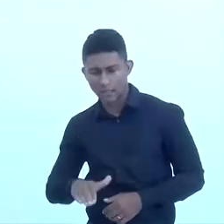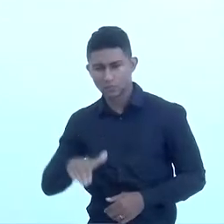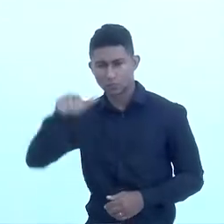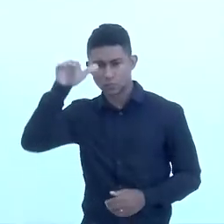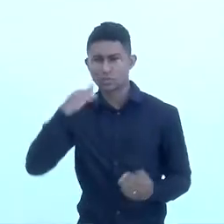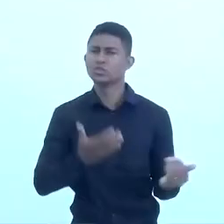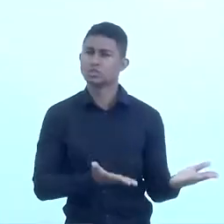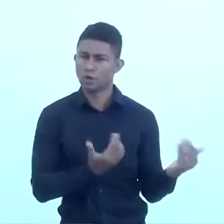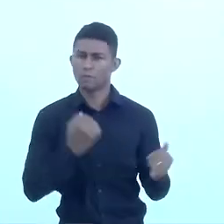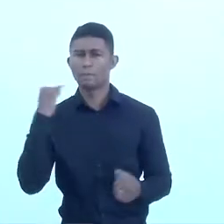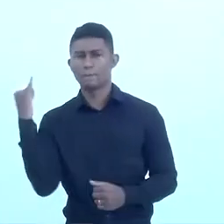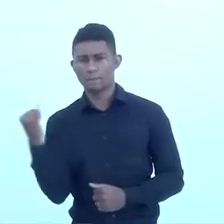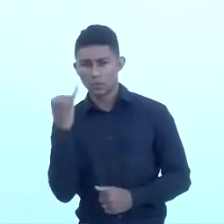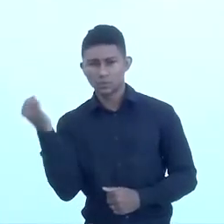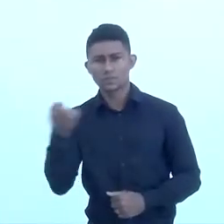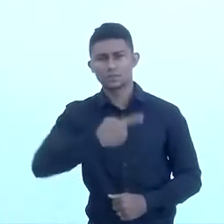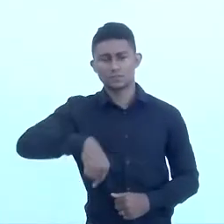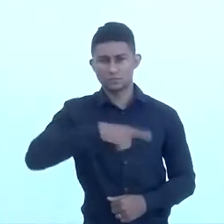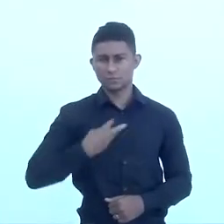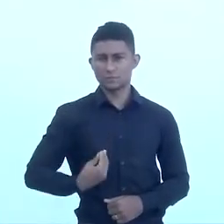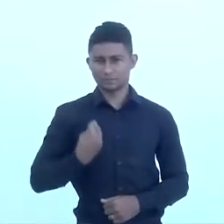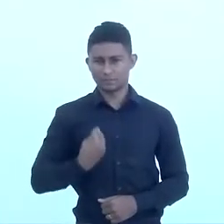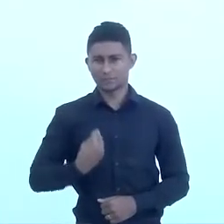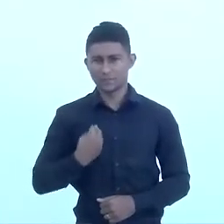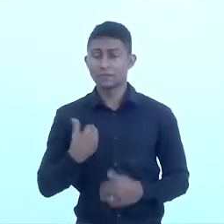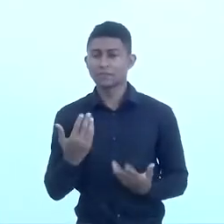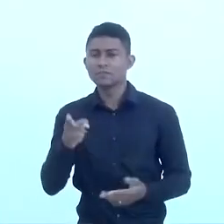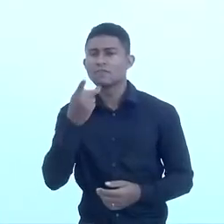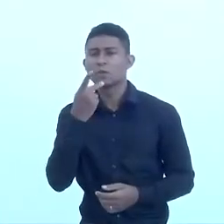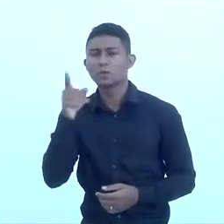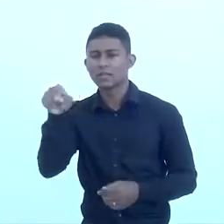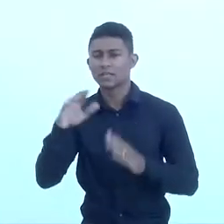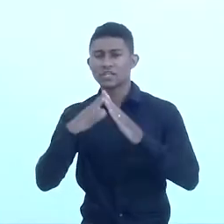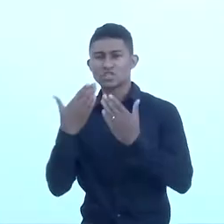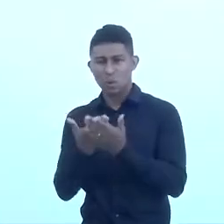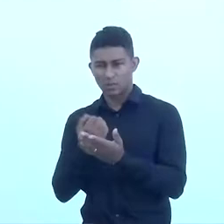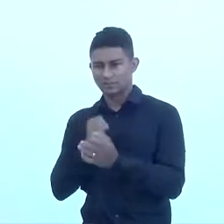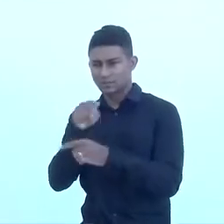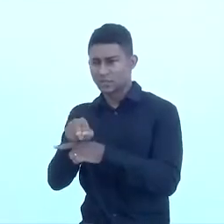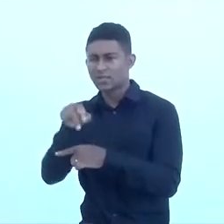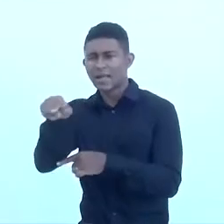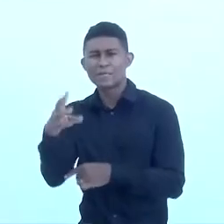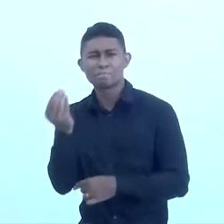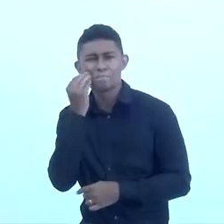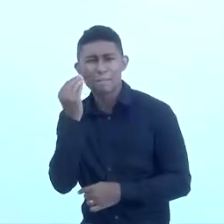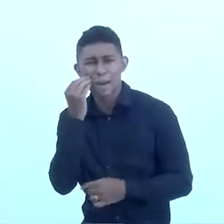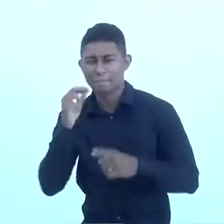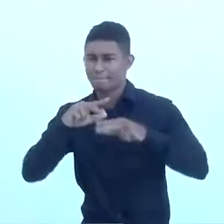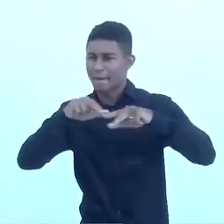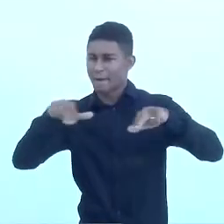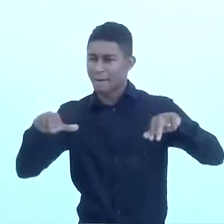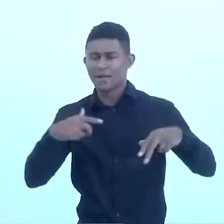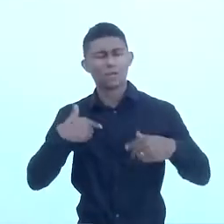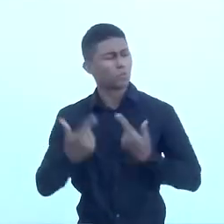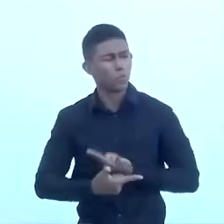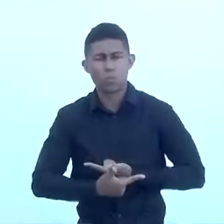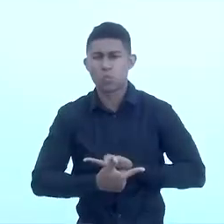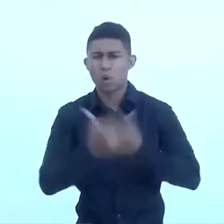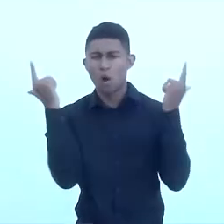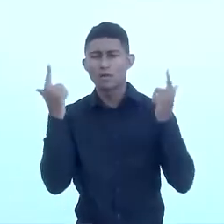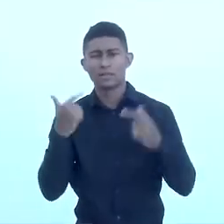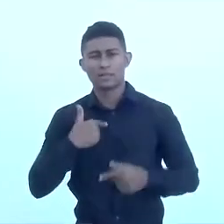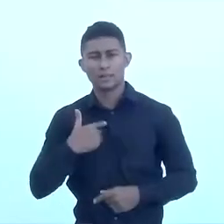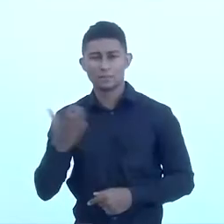é esse período. E você falou agora que eu estudei numa escola experimental. Então, eu tive a sorte de quando era menino,